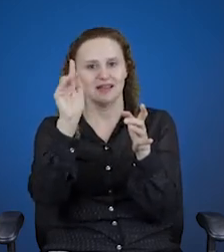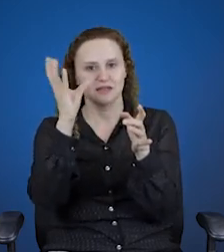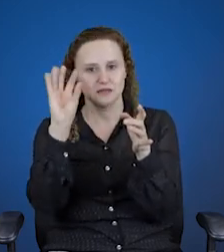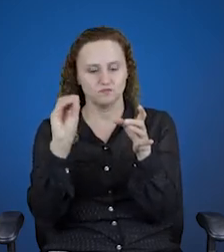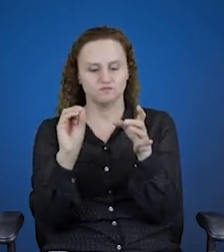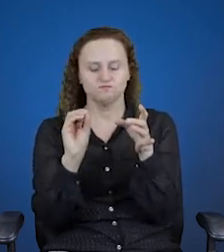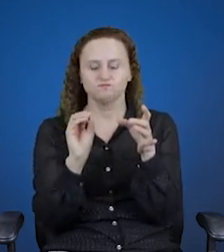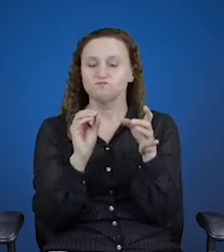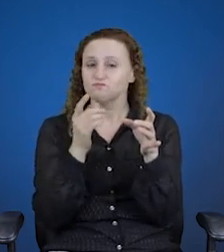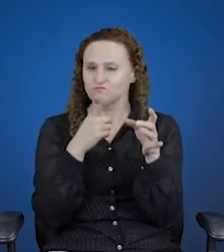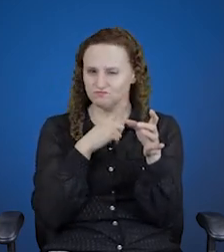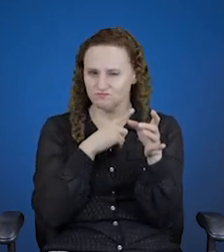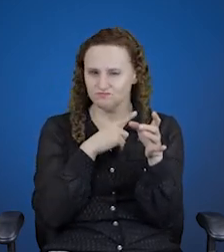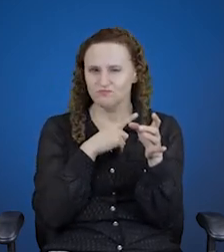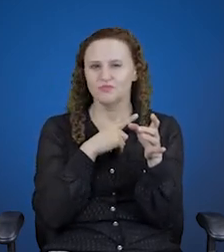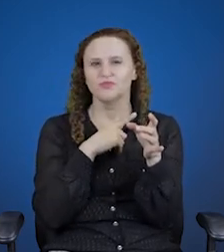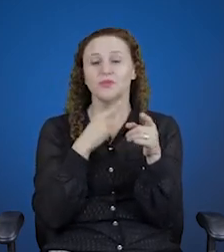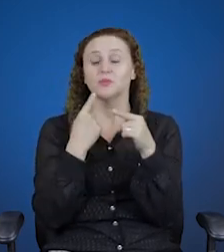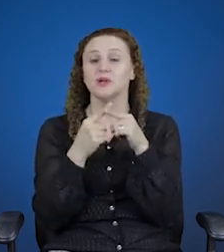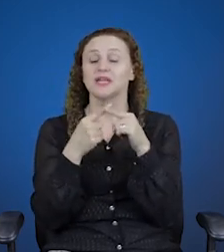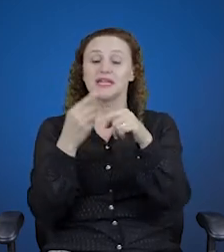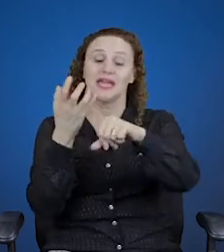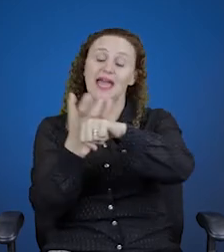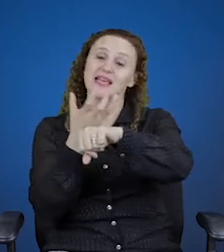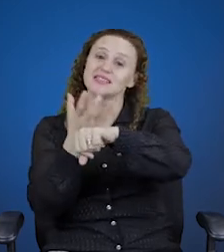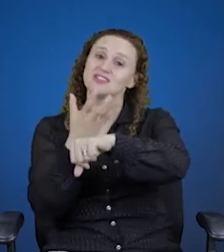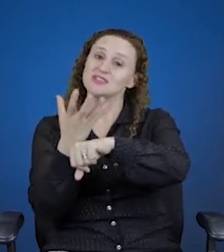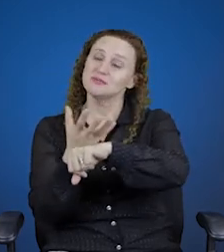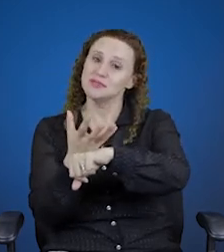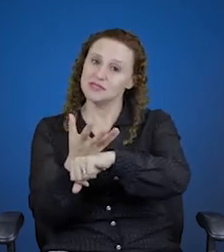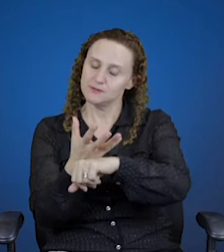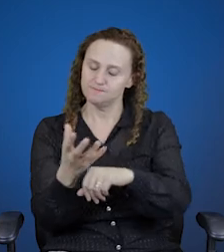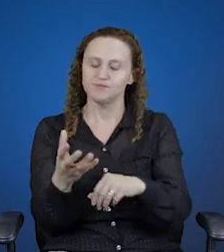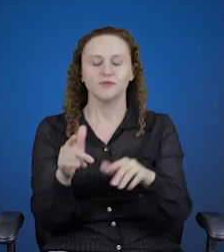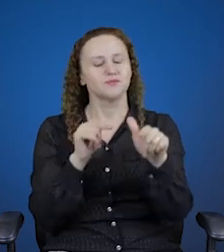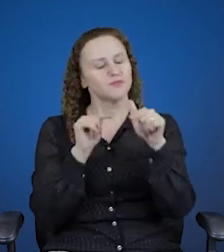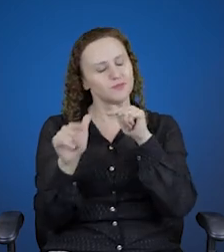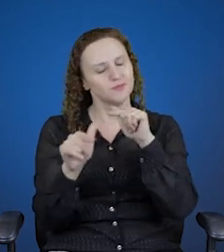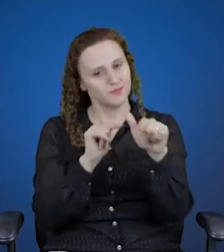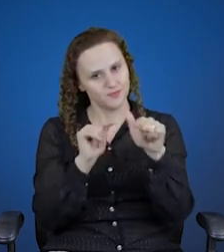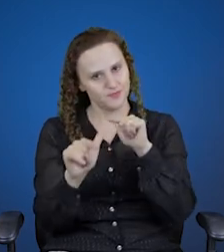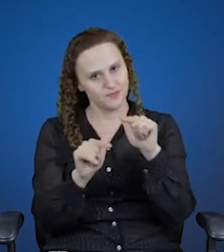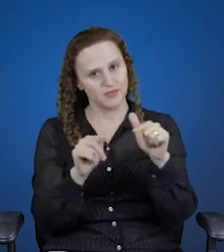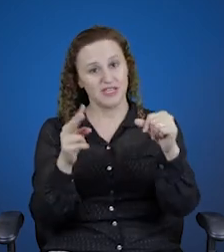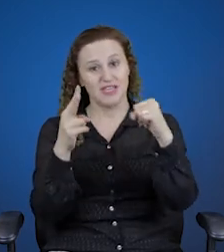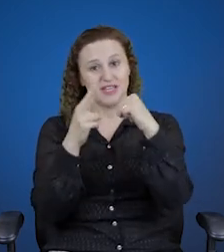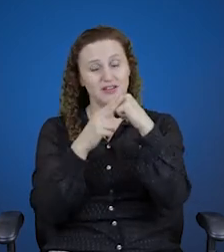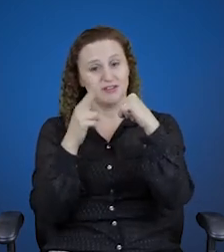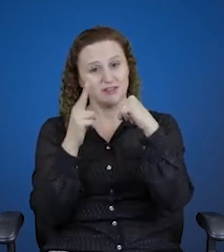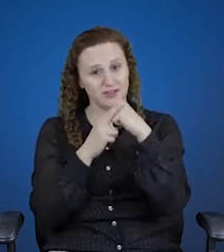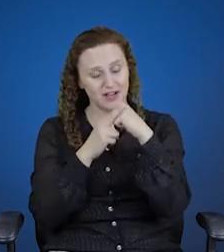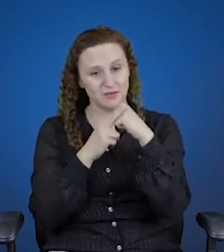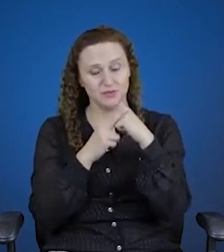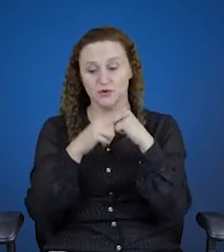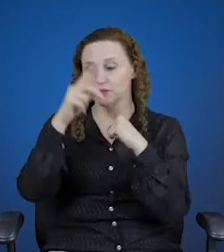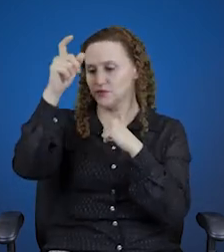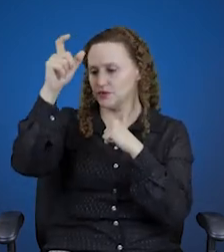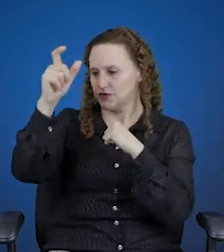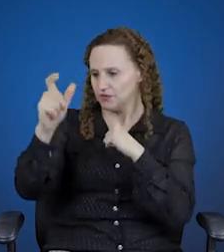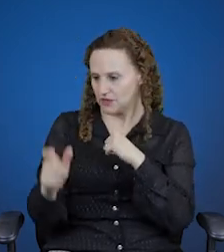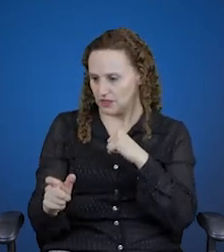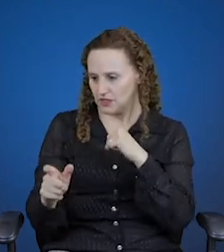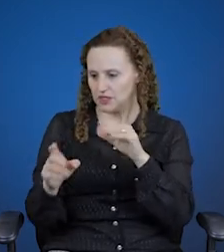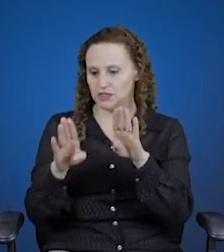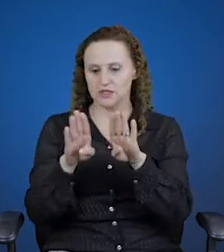para nós não vai ser muito difícil Porque durante esta disciplina nós só trabalharemos com o verbo ser